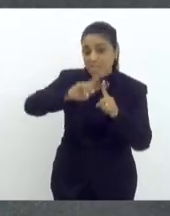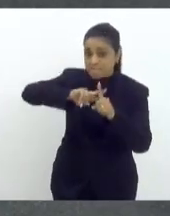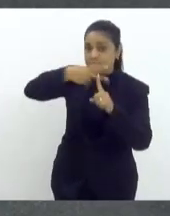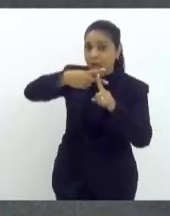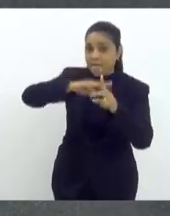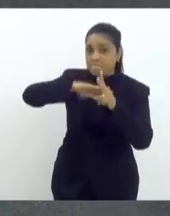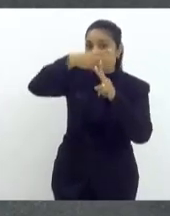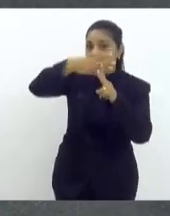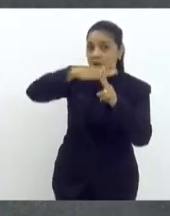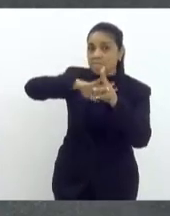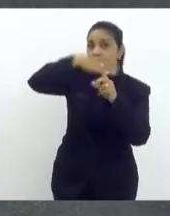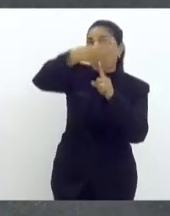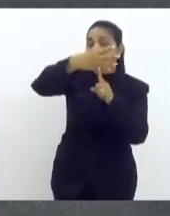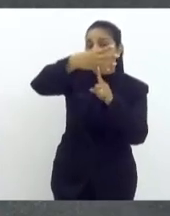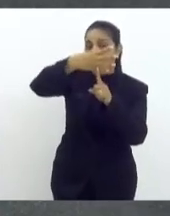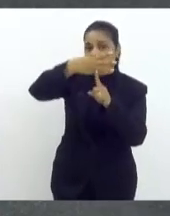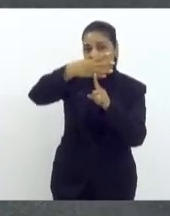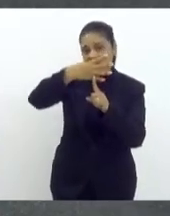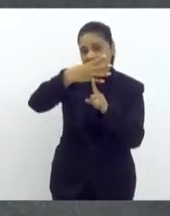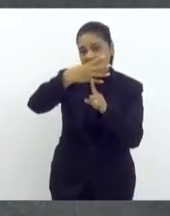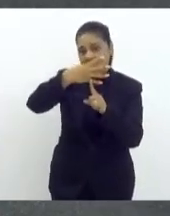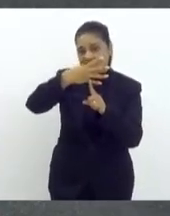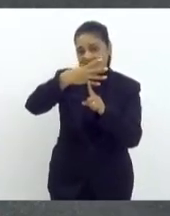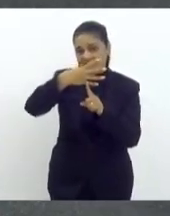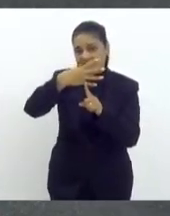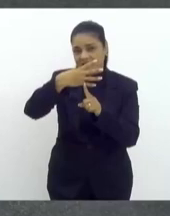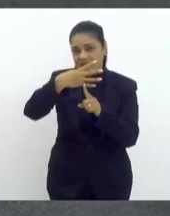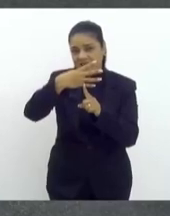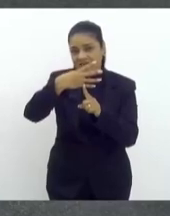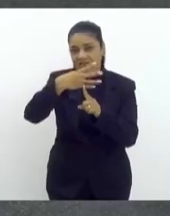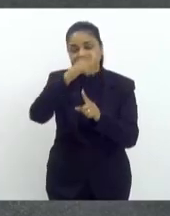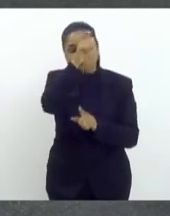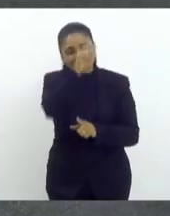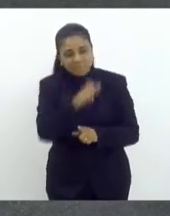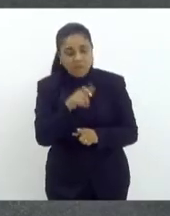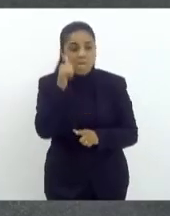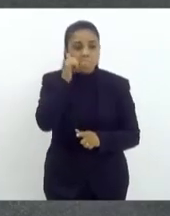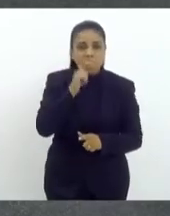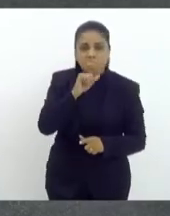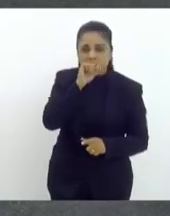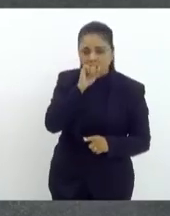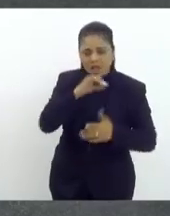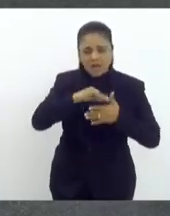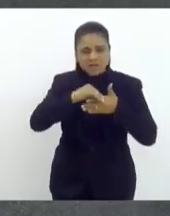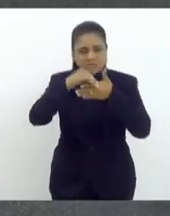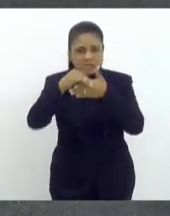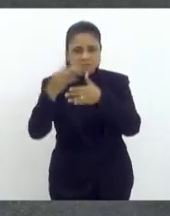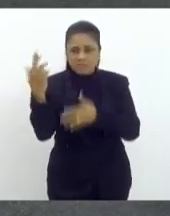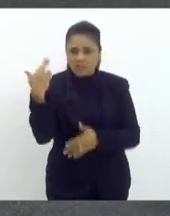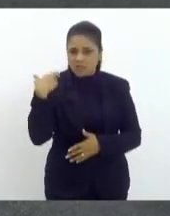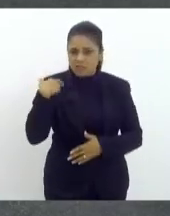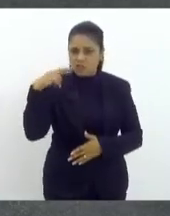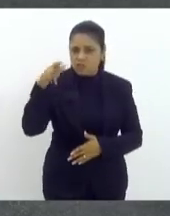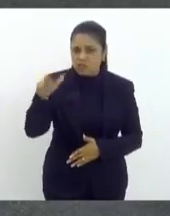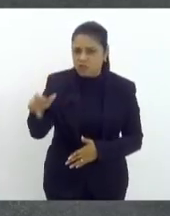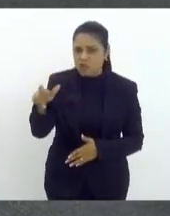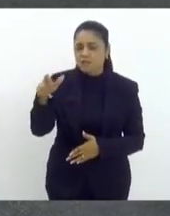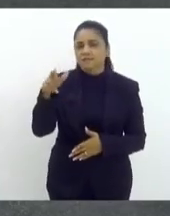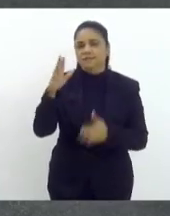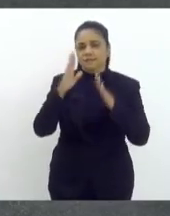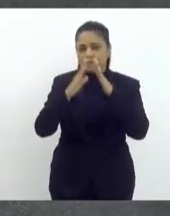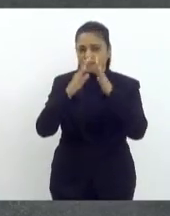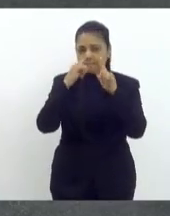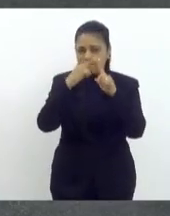triplicado e às vezes quadruplicado então vossa excelência que é mãe que é liderança religiosa da sua congregação